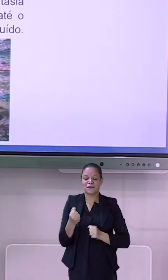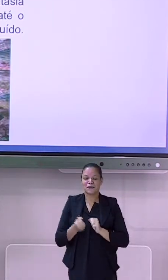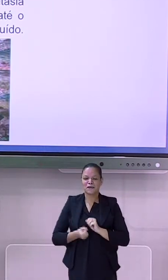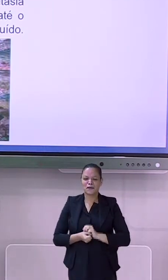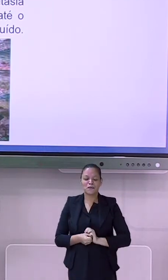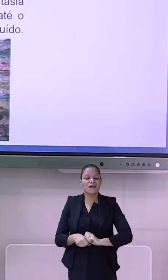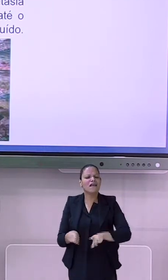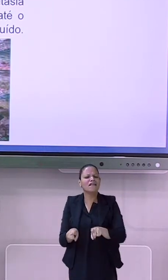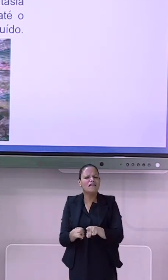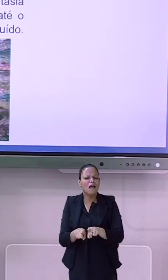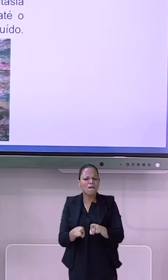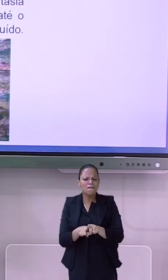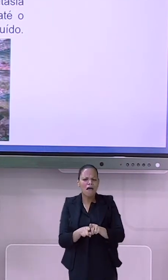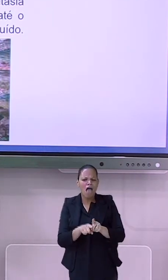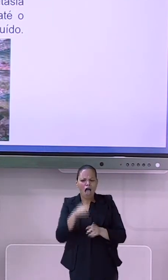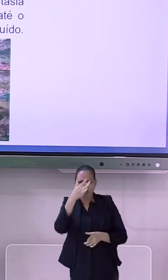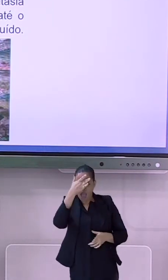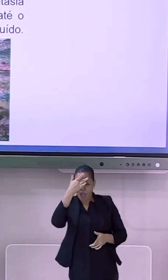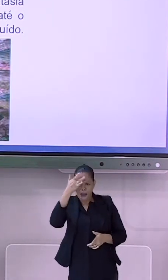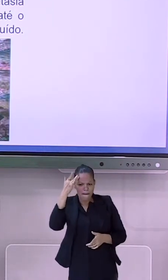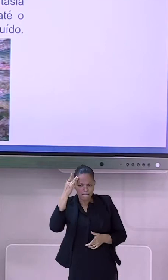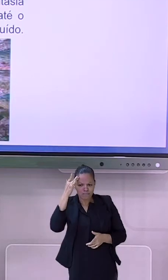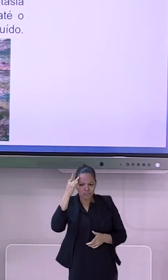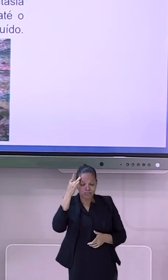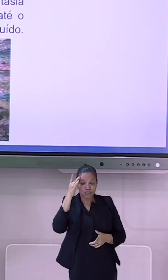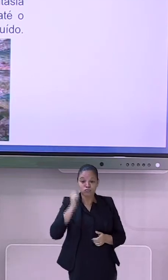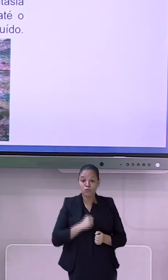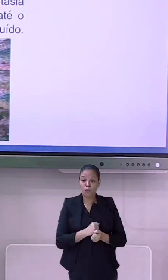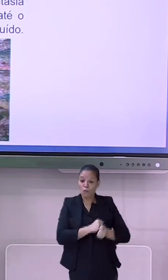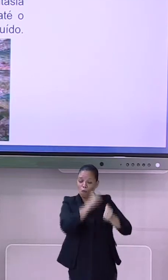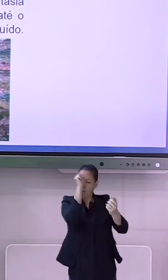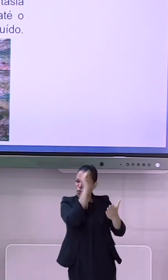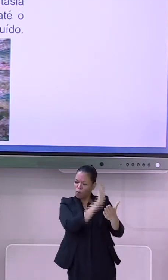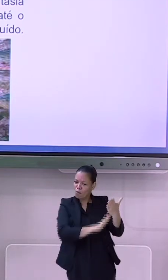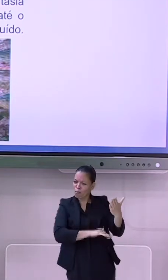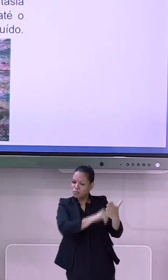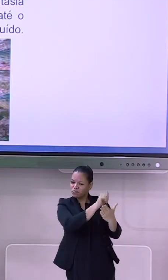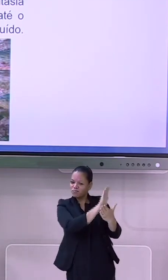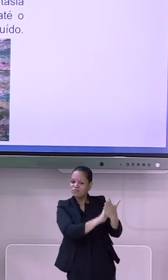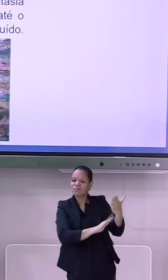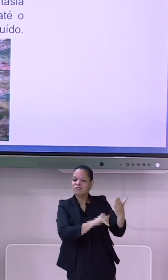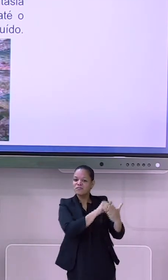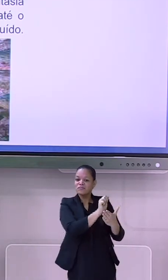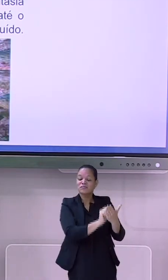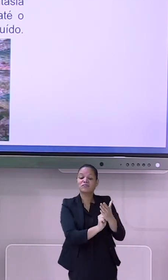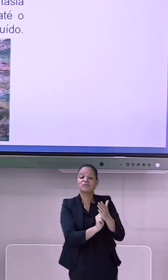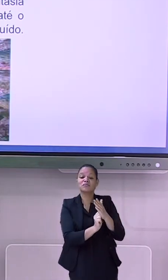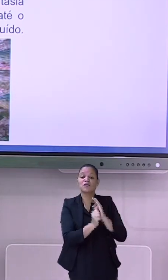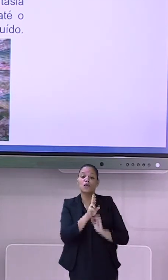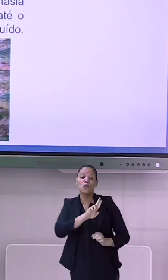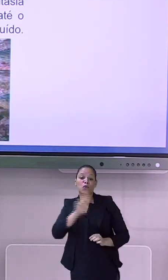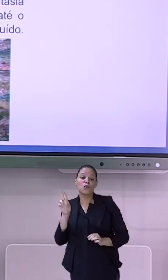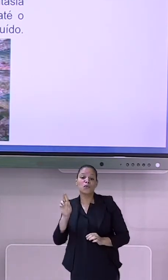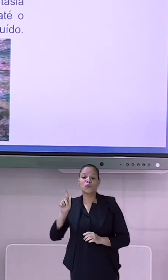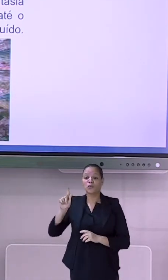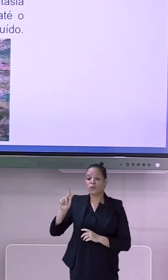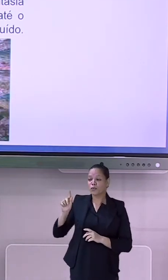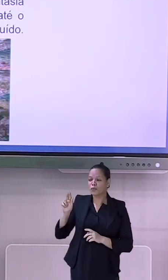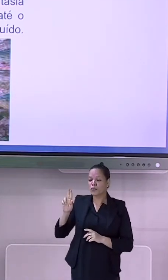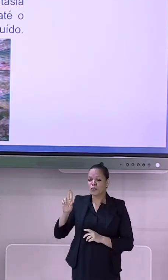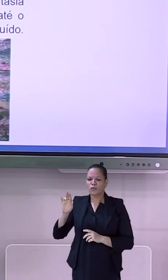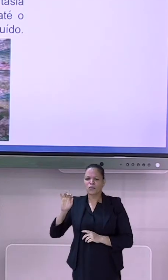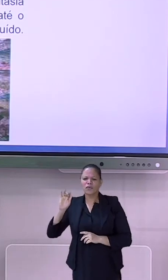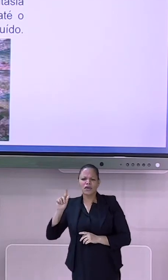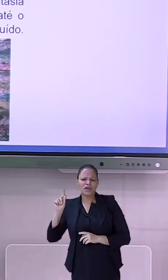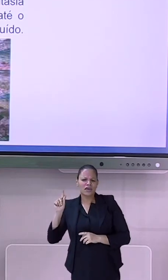de autoria essa obra de um brasileiro, Alberto da Veiga Guignardi, que nós vamos conhecer um pouquinho dele e tudo o